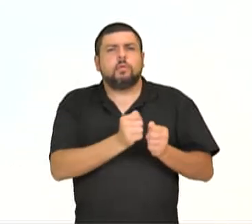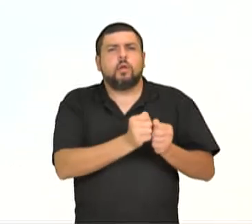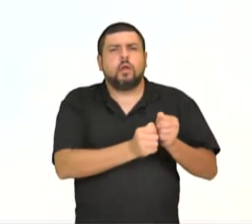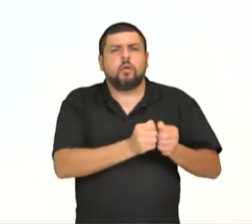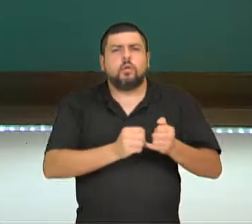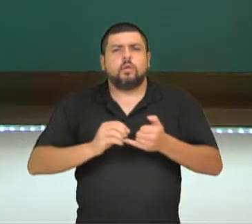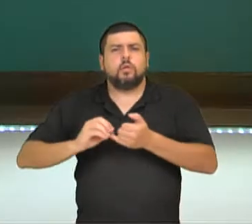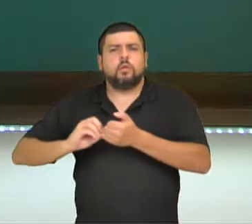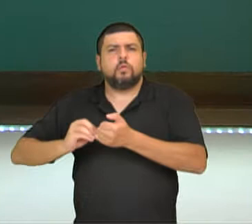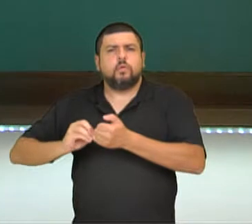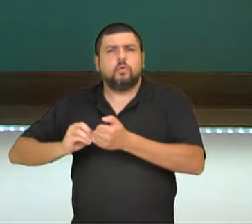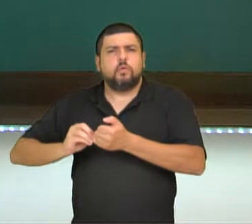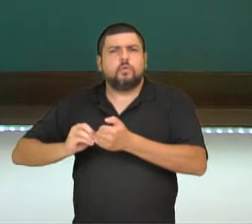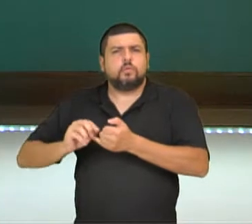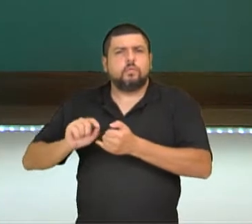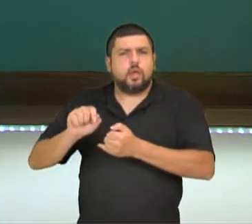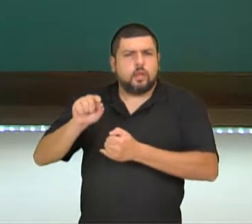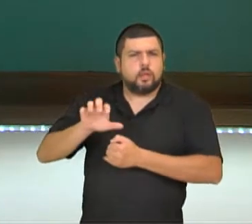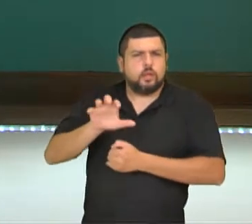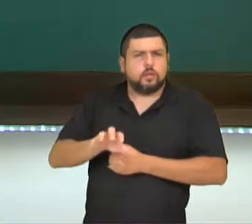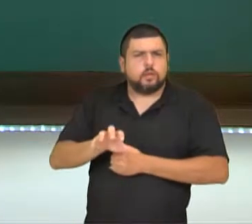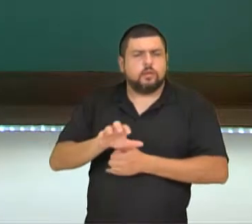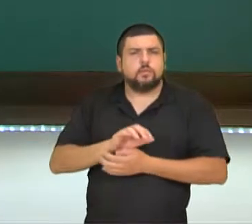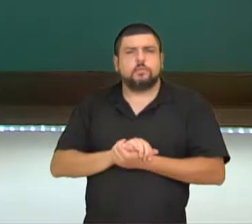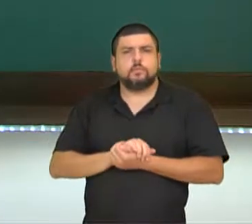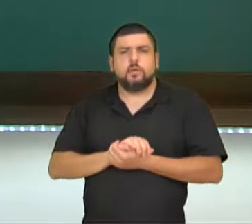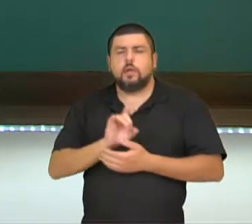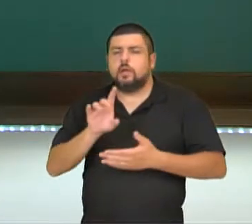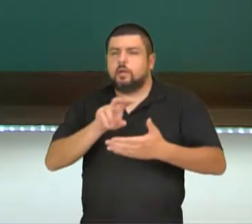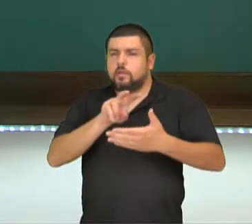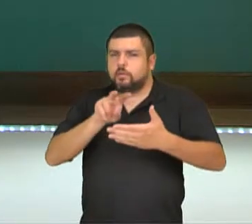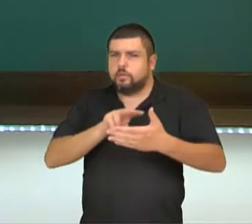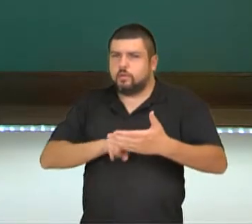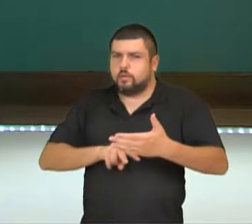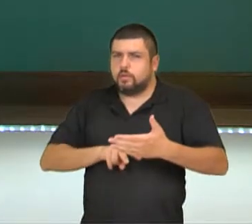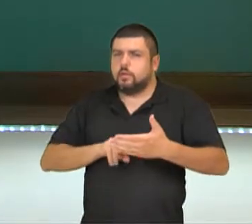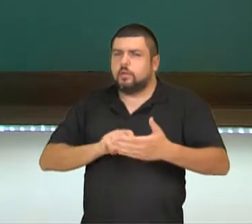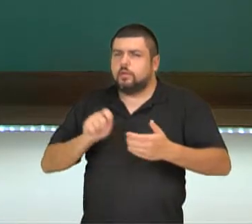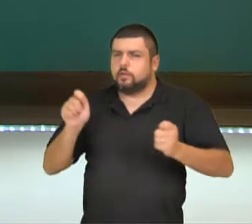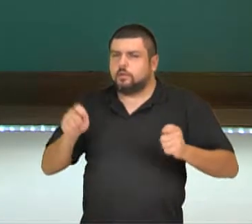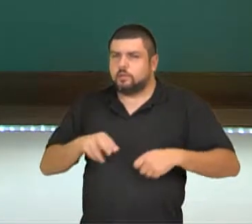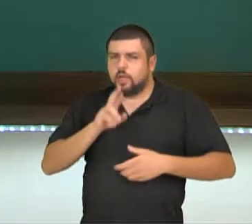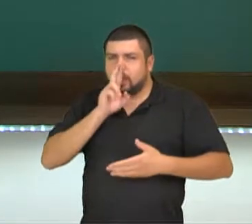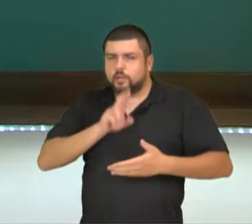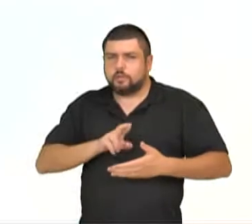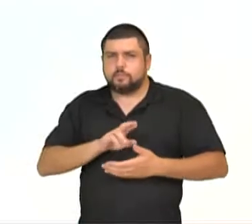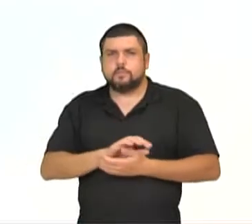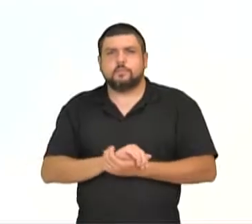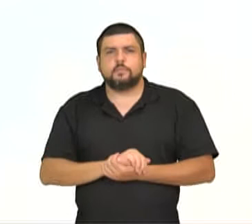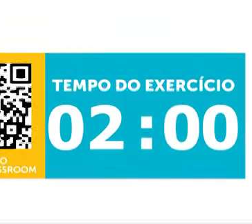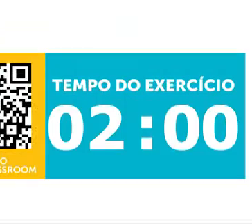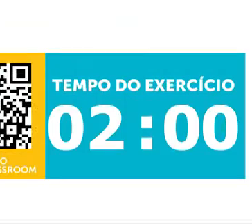de alimentos minimamente processados? É só ler o texto de cima que você já consegue responder.